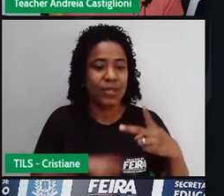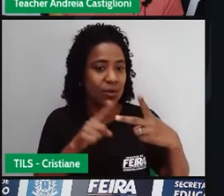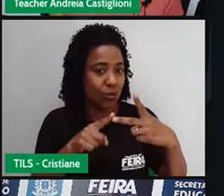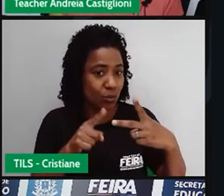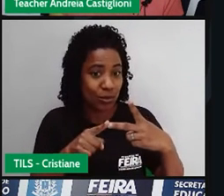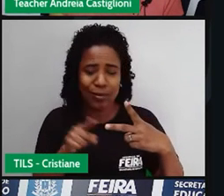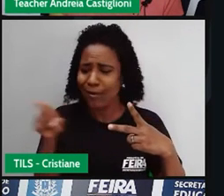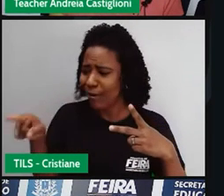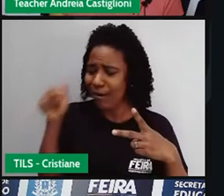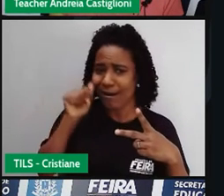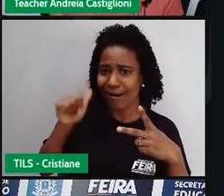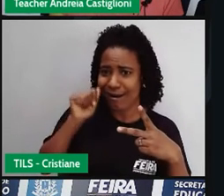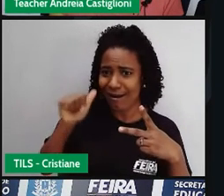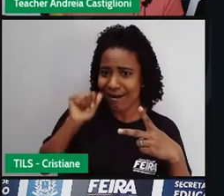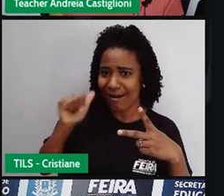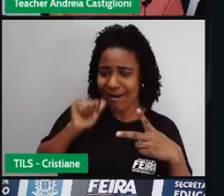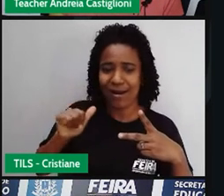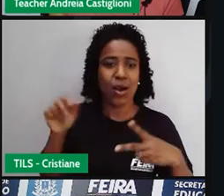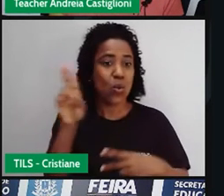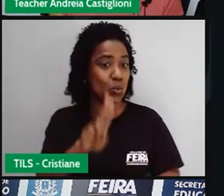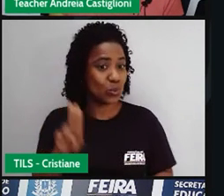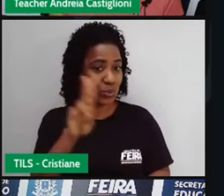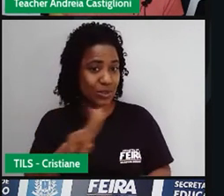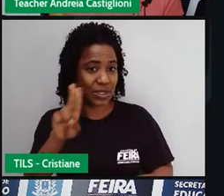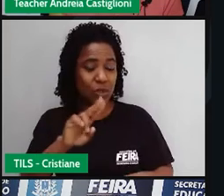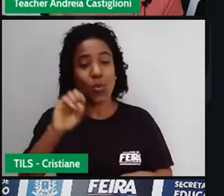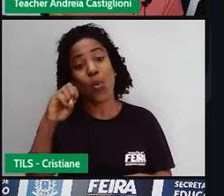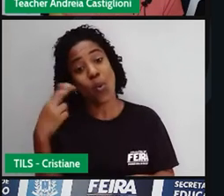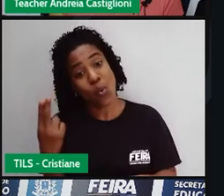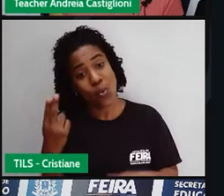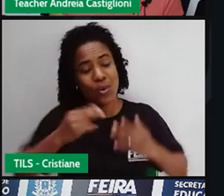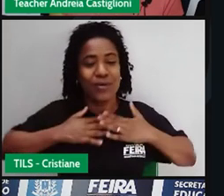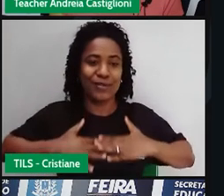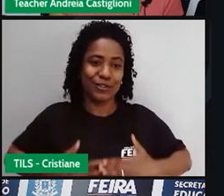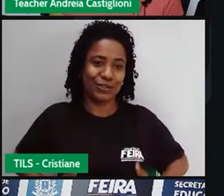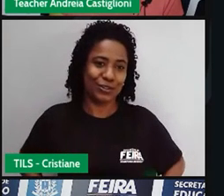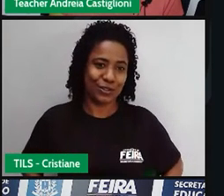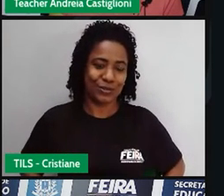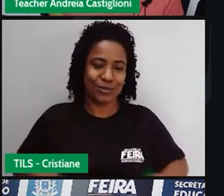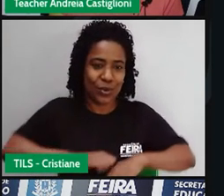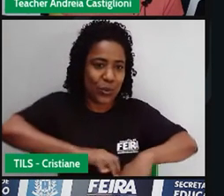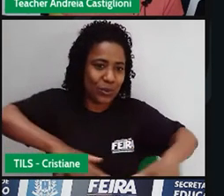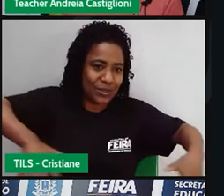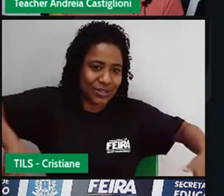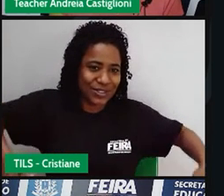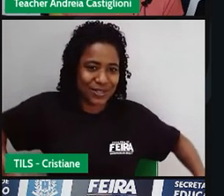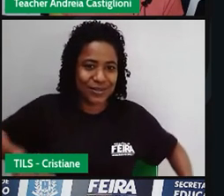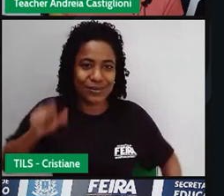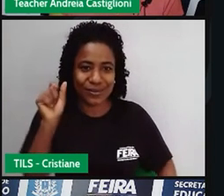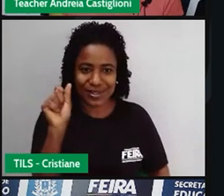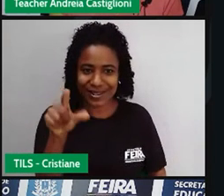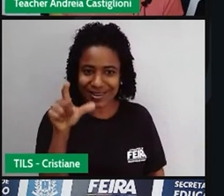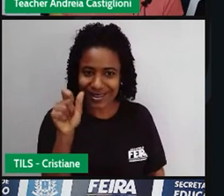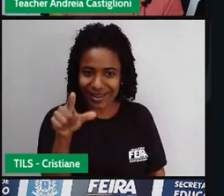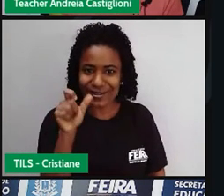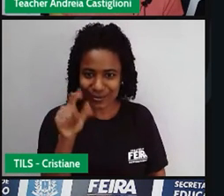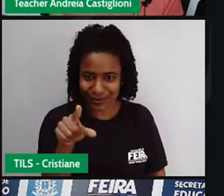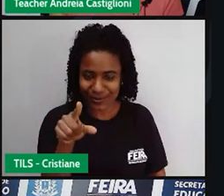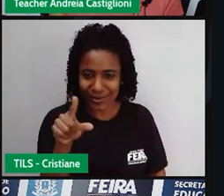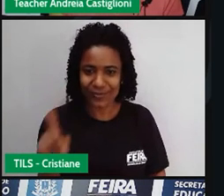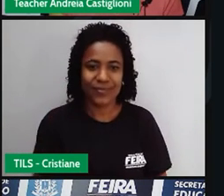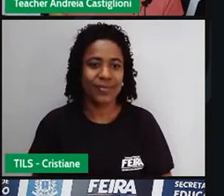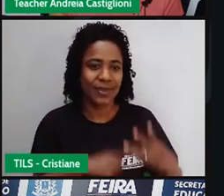vestindo ou ela está usando o vestido azul aí por uma é só é que